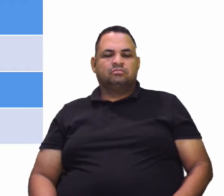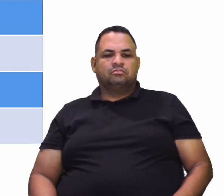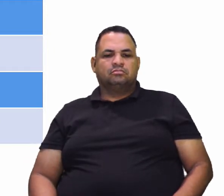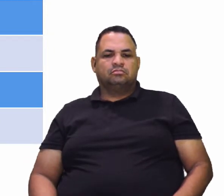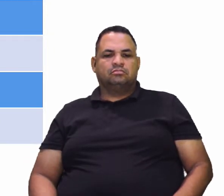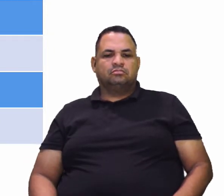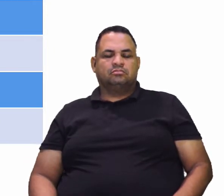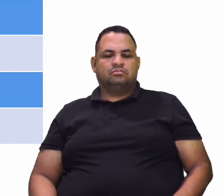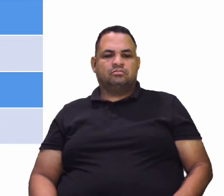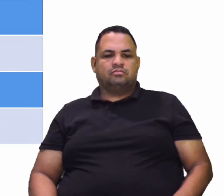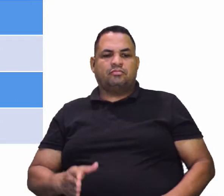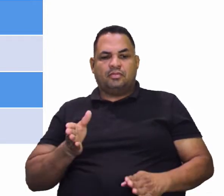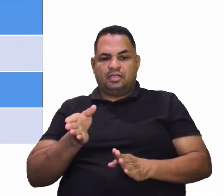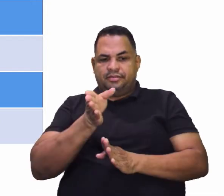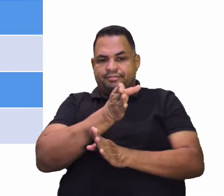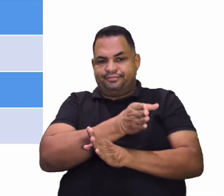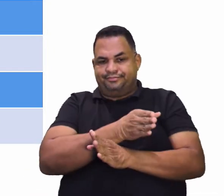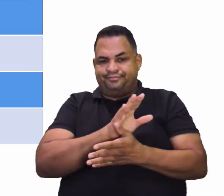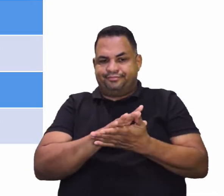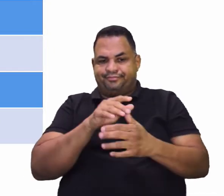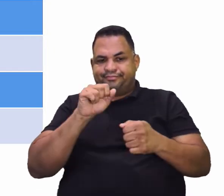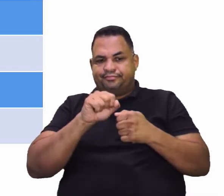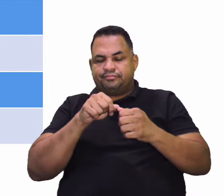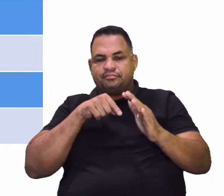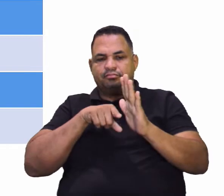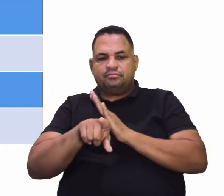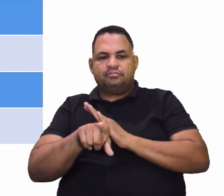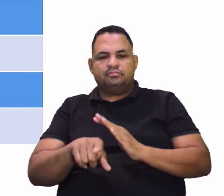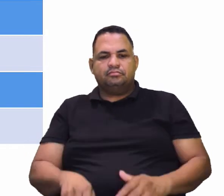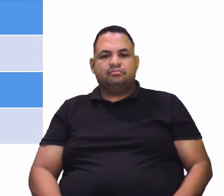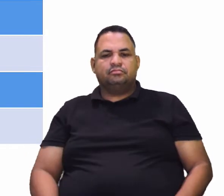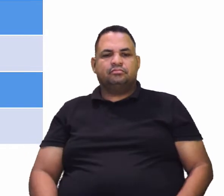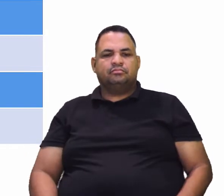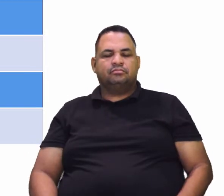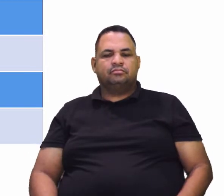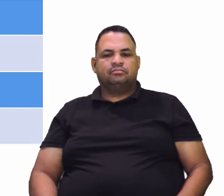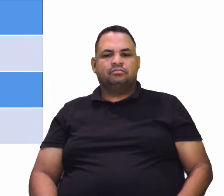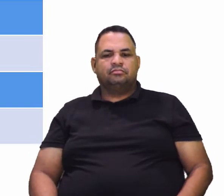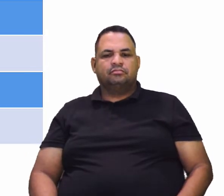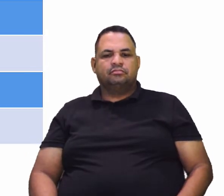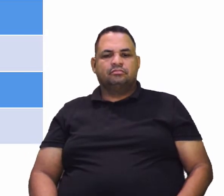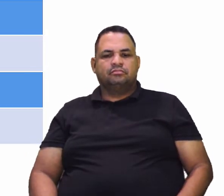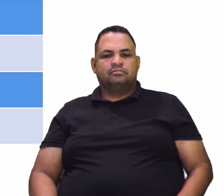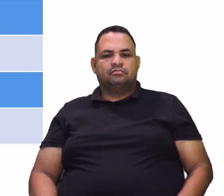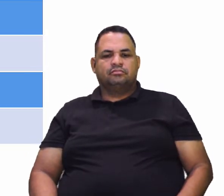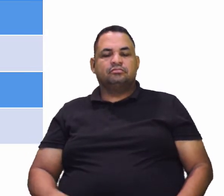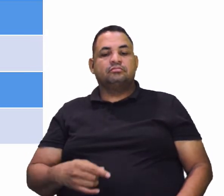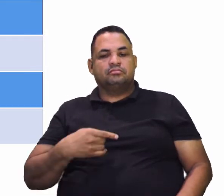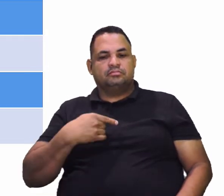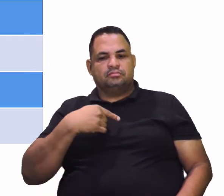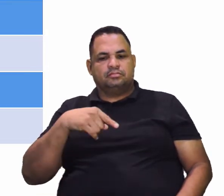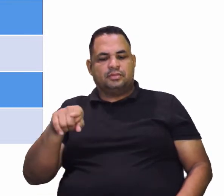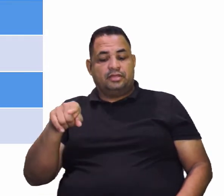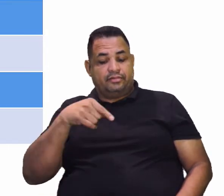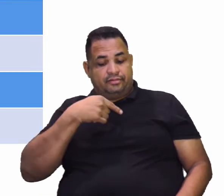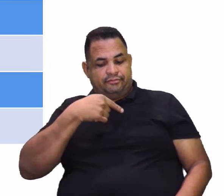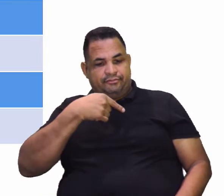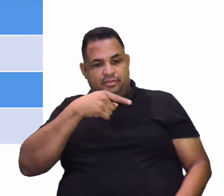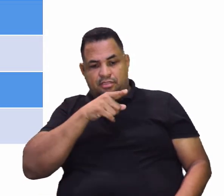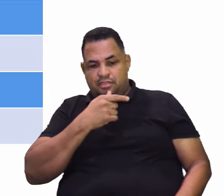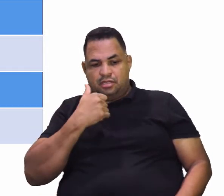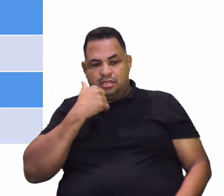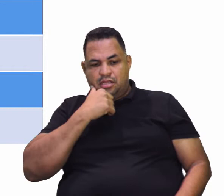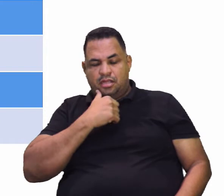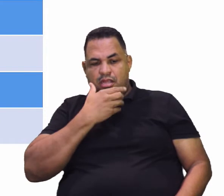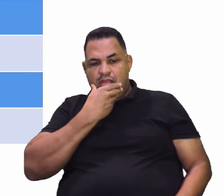vai para frente fazer a pergunta. Is he going to play tennis? Ele vai jogar tênis?